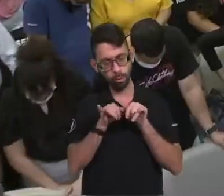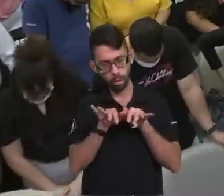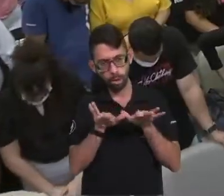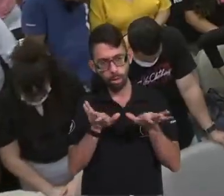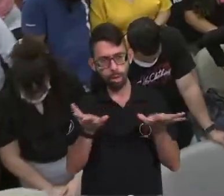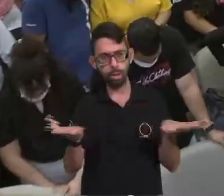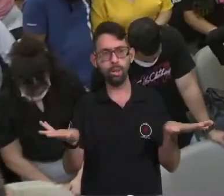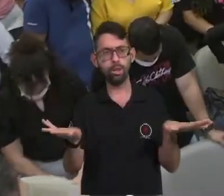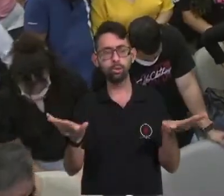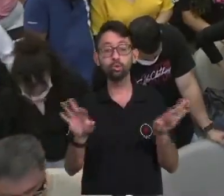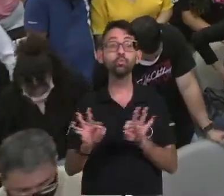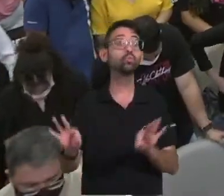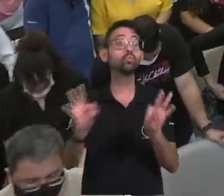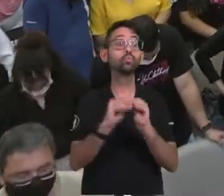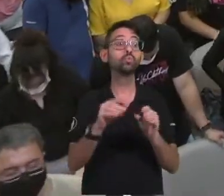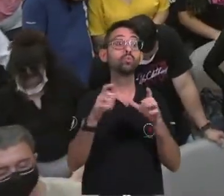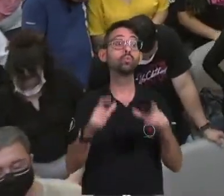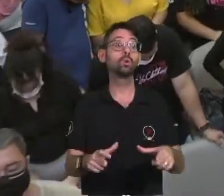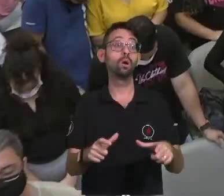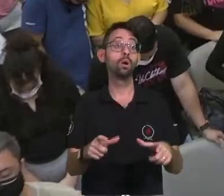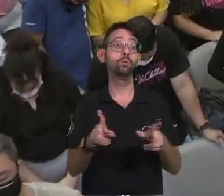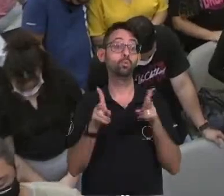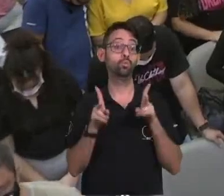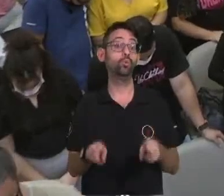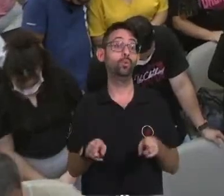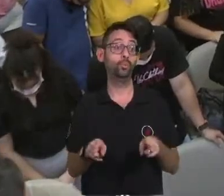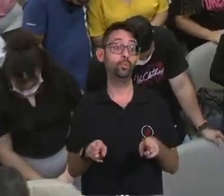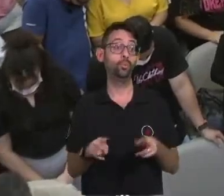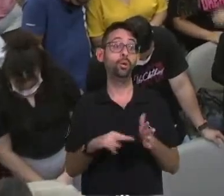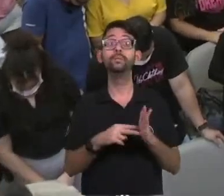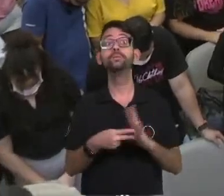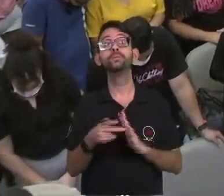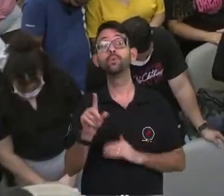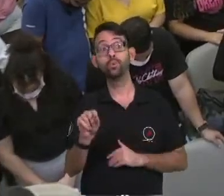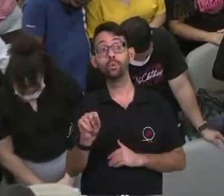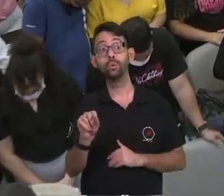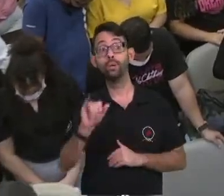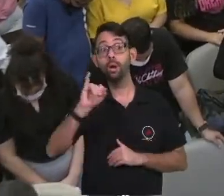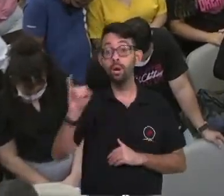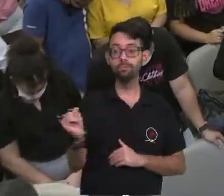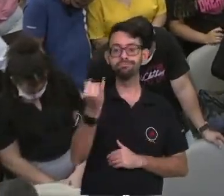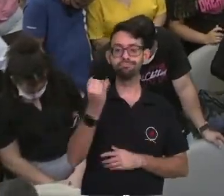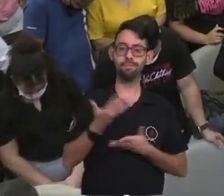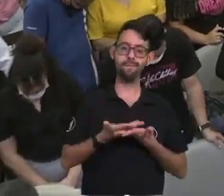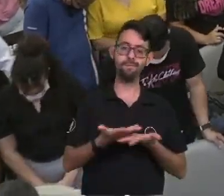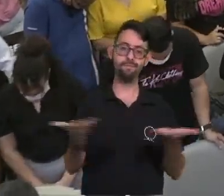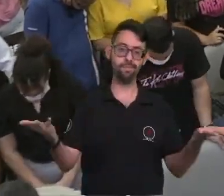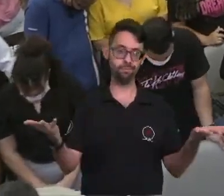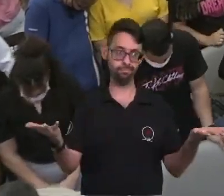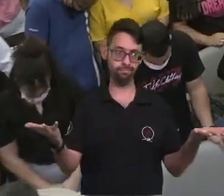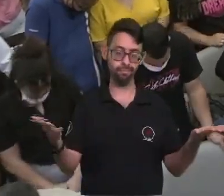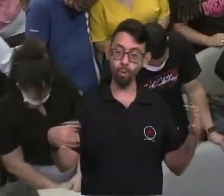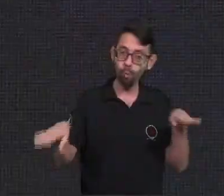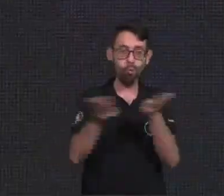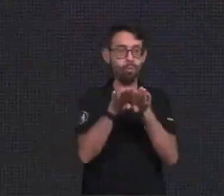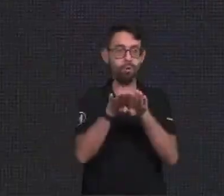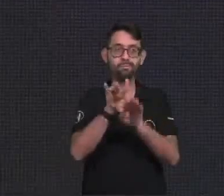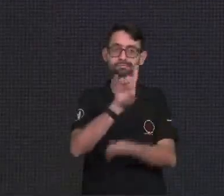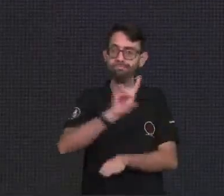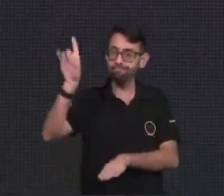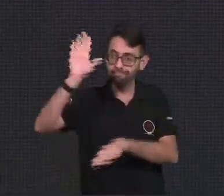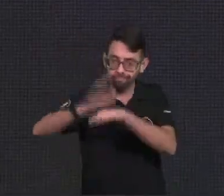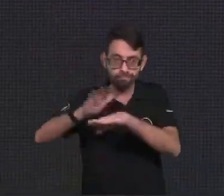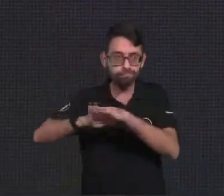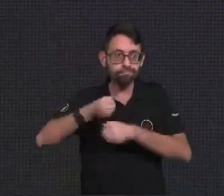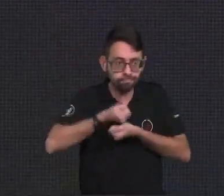mesmo ambiente. O que significa que a oportunidade foi oferecida pelo Senhor a todos nós. Por